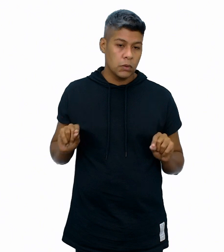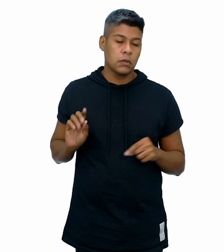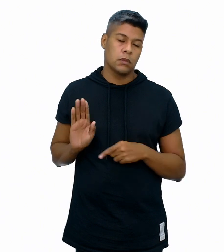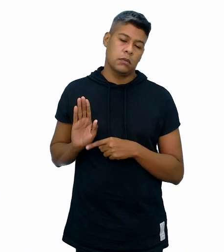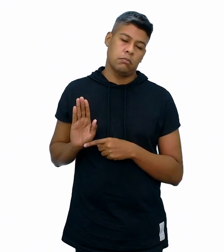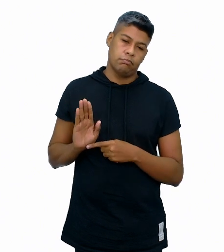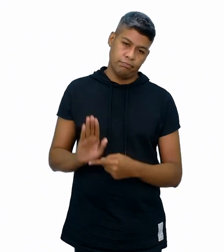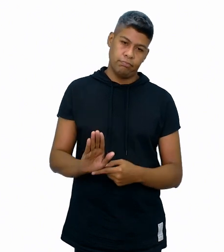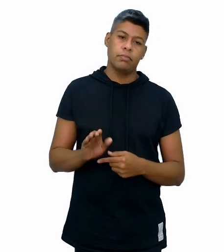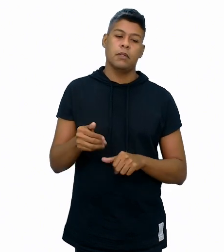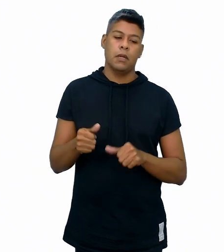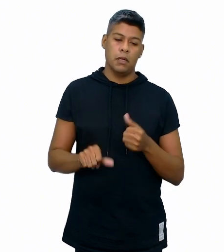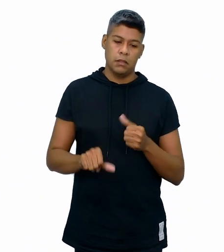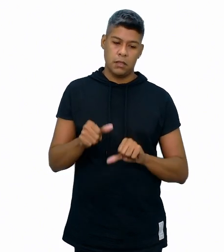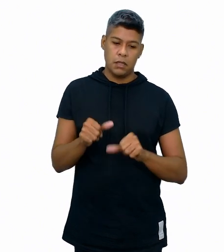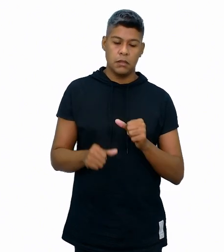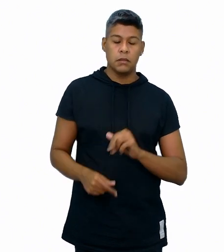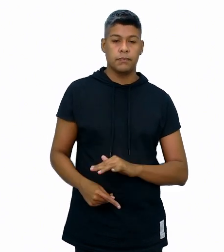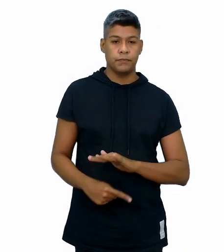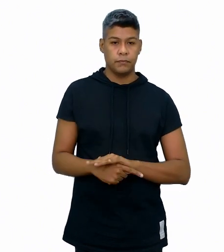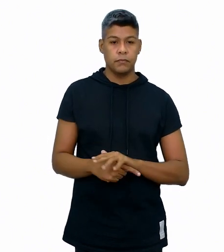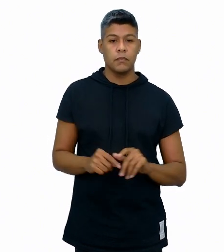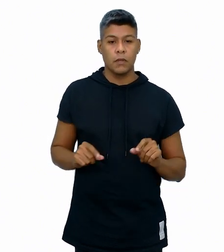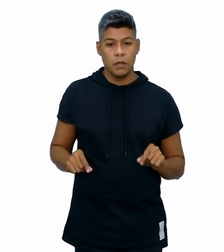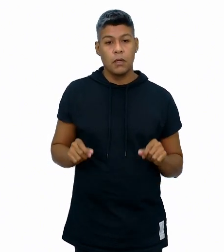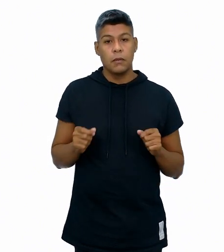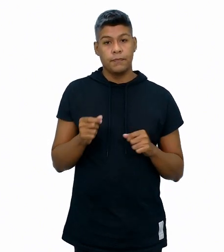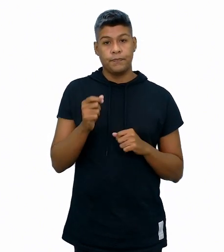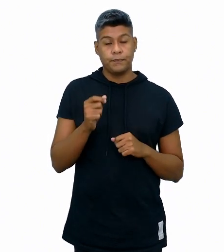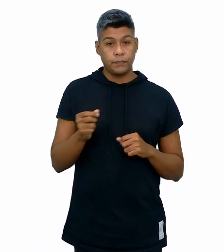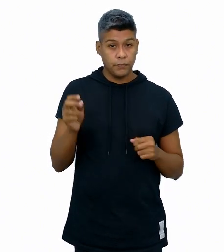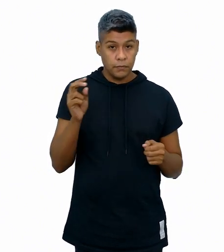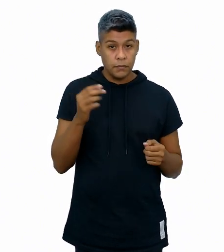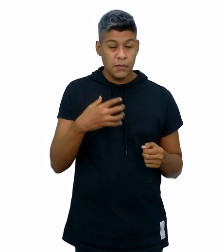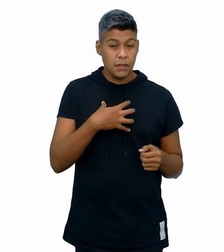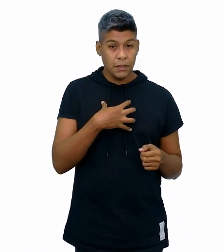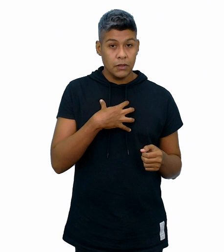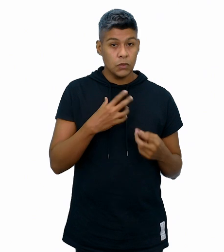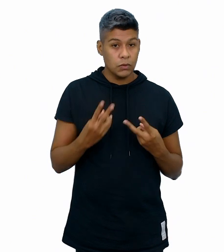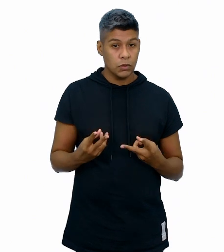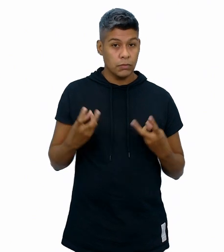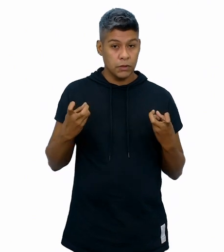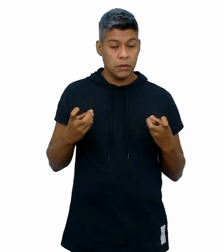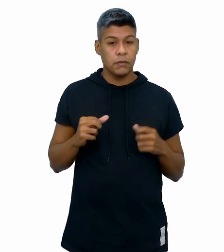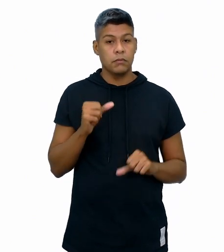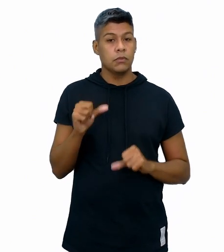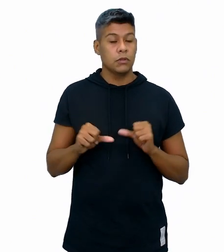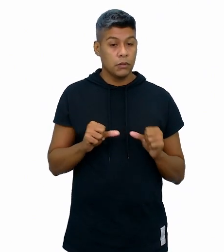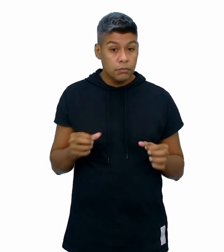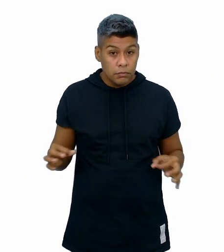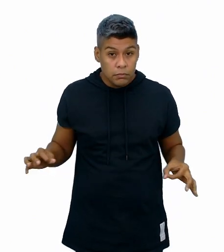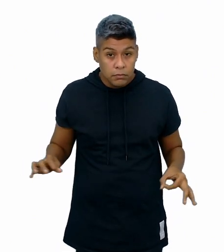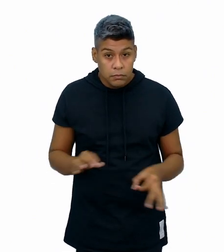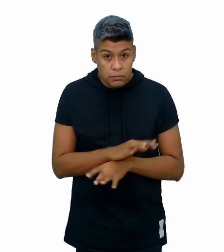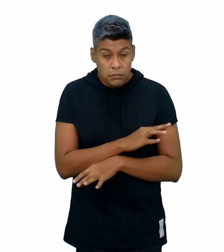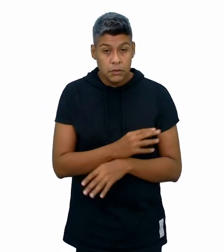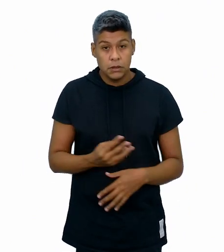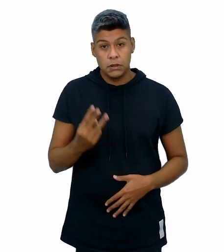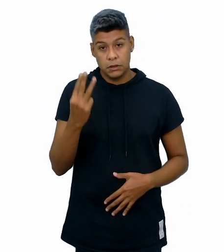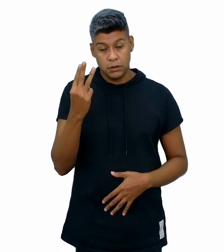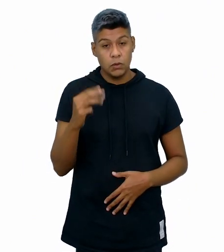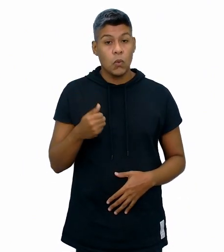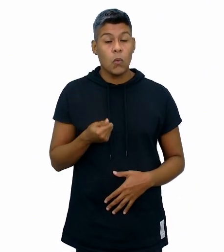possibilitar análises que nos levem a ampliar essa maneira de observar as campanhas, né? E, por fim, a questão 3,